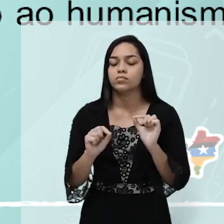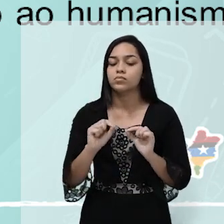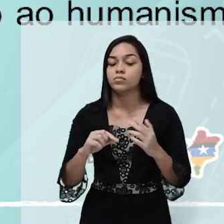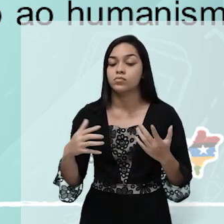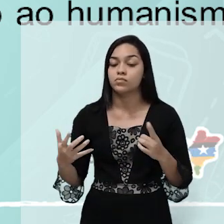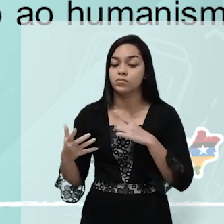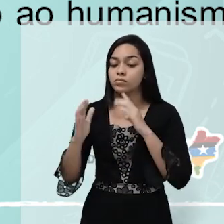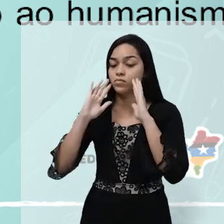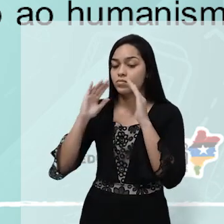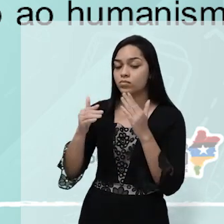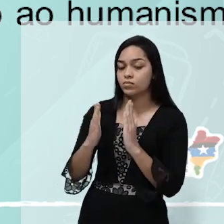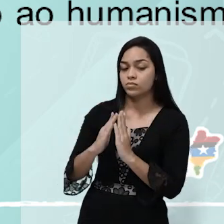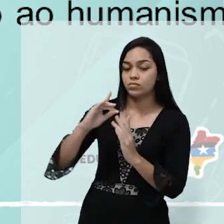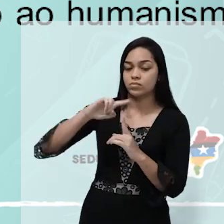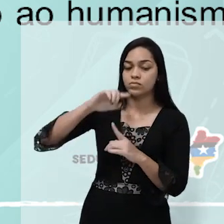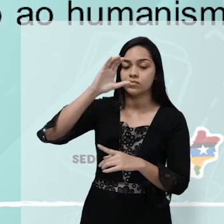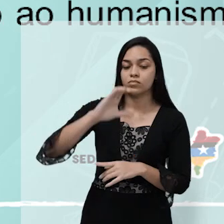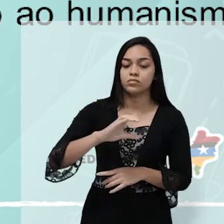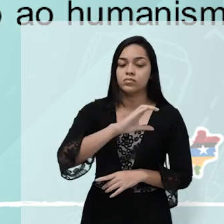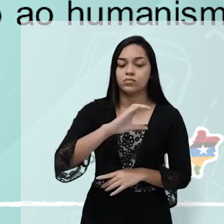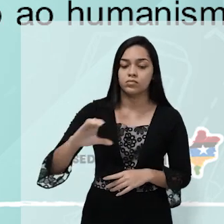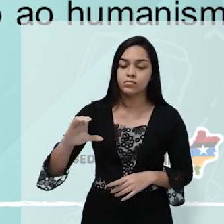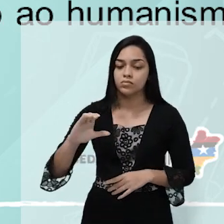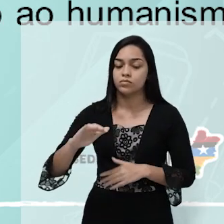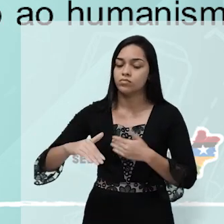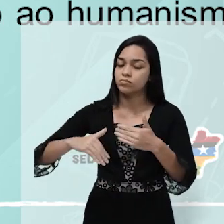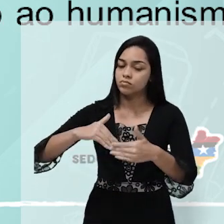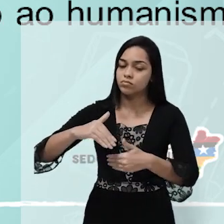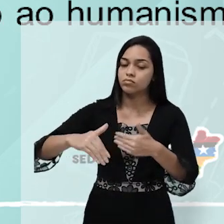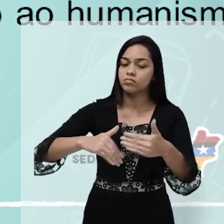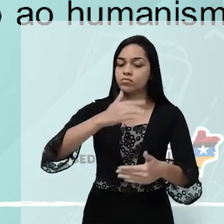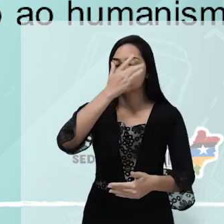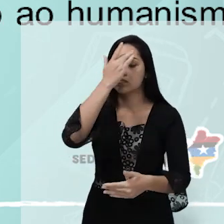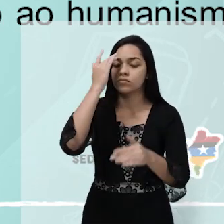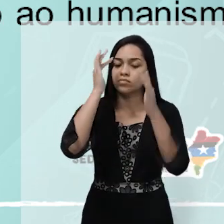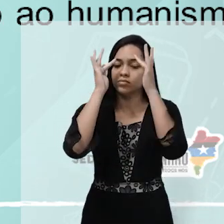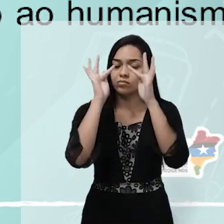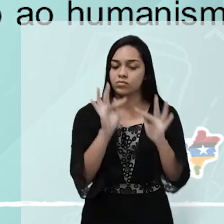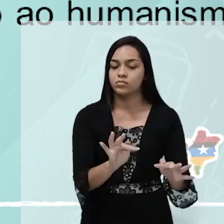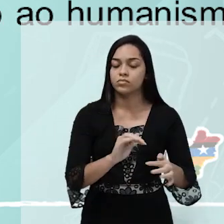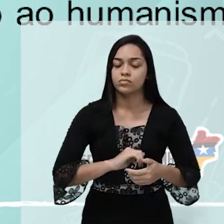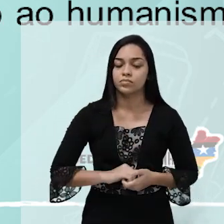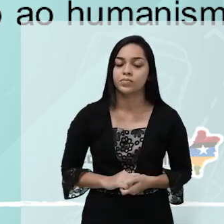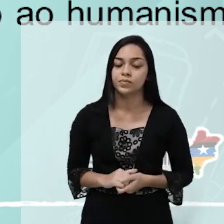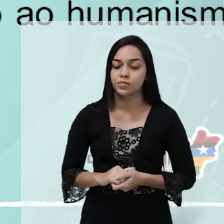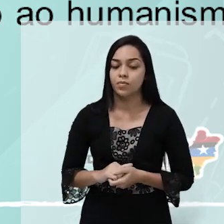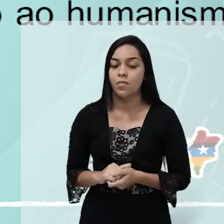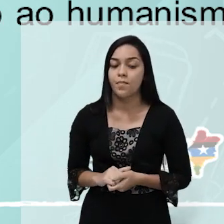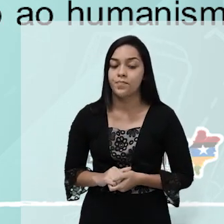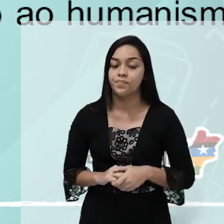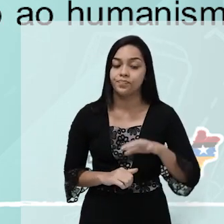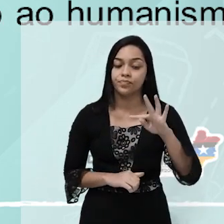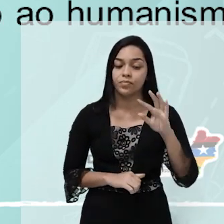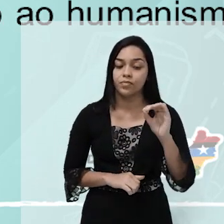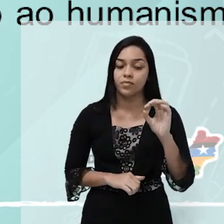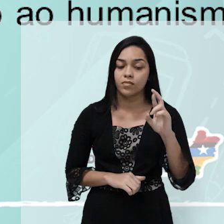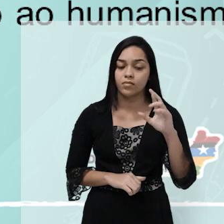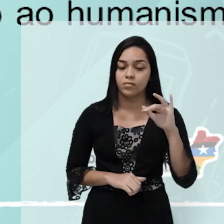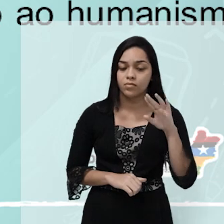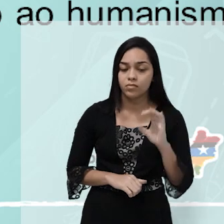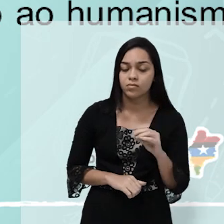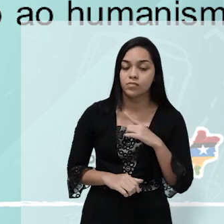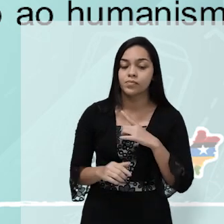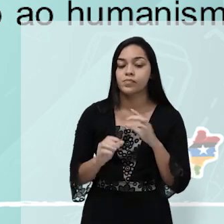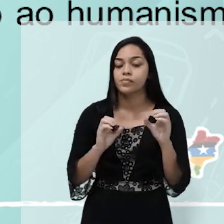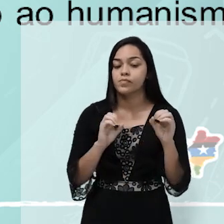lema eram os dogmas e preceitos da Igreja Católica, que adquiriam cada vez mais fiéis. O teocentrismo é